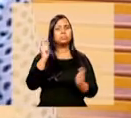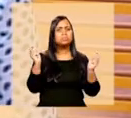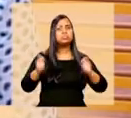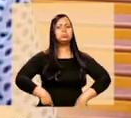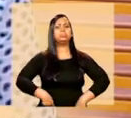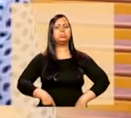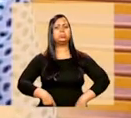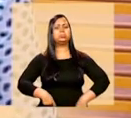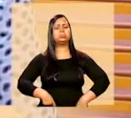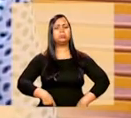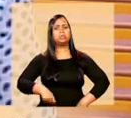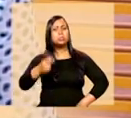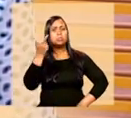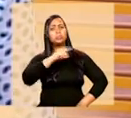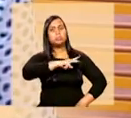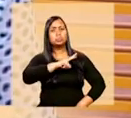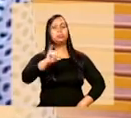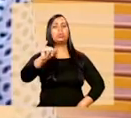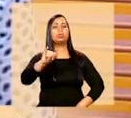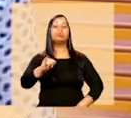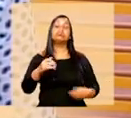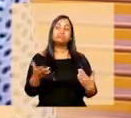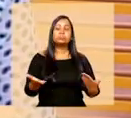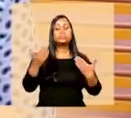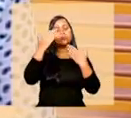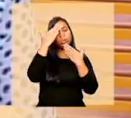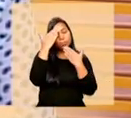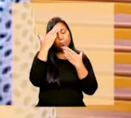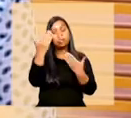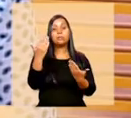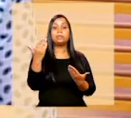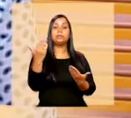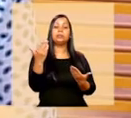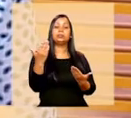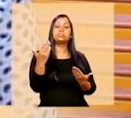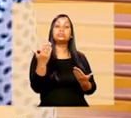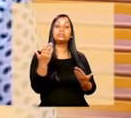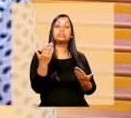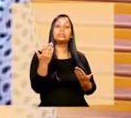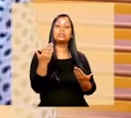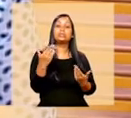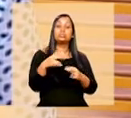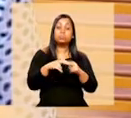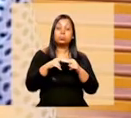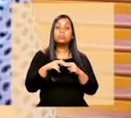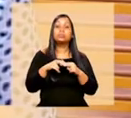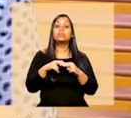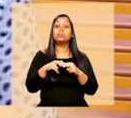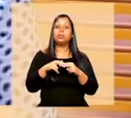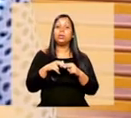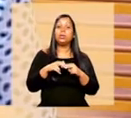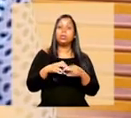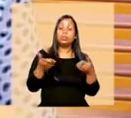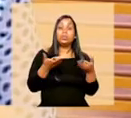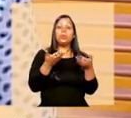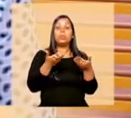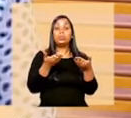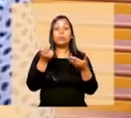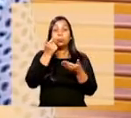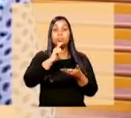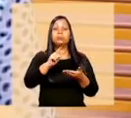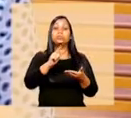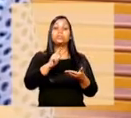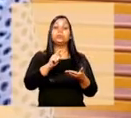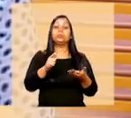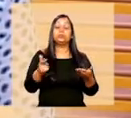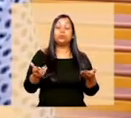chance, né? E eu agradeço, né, por ter tido essa segunda chance de vida,